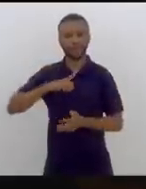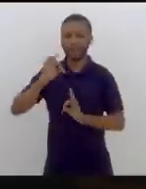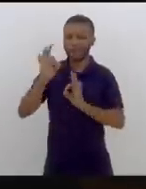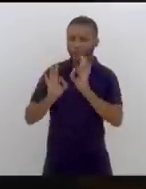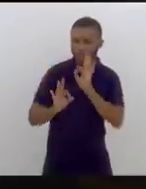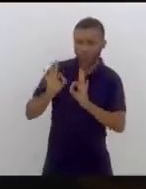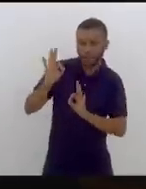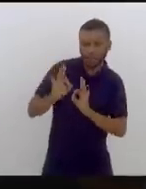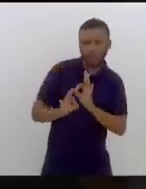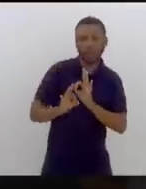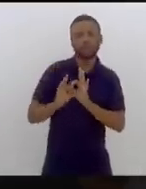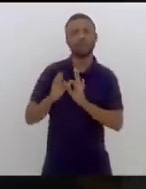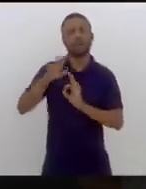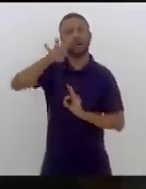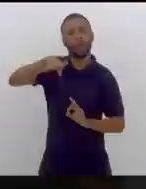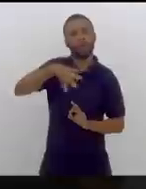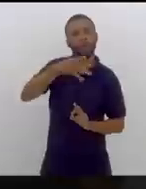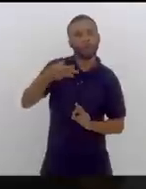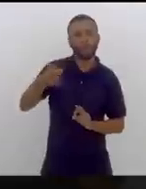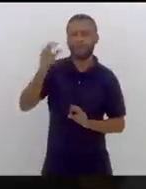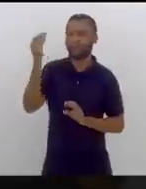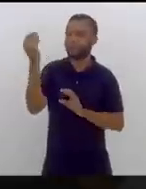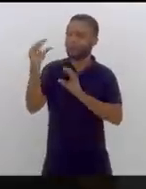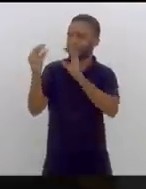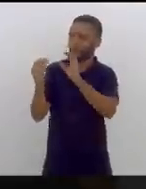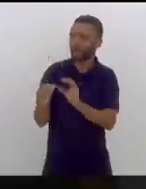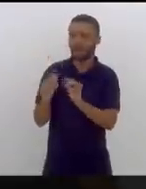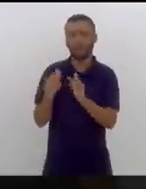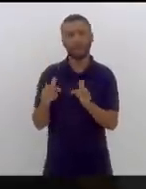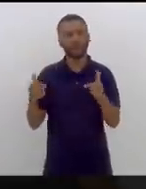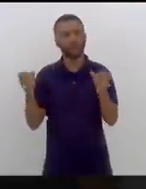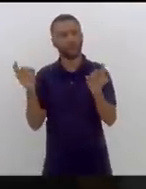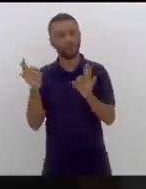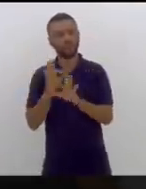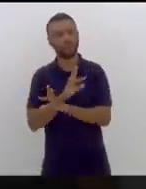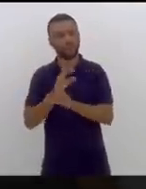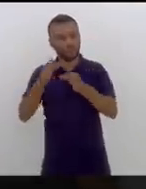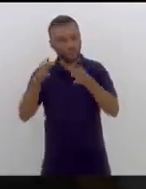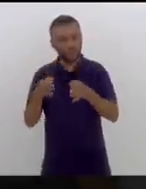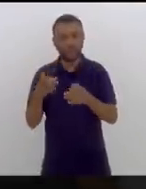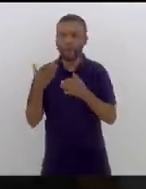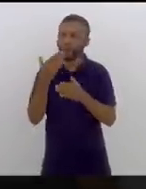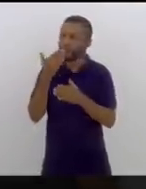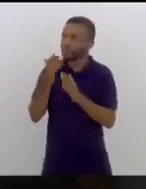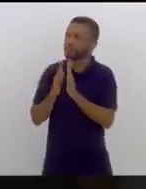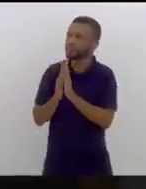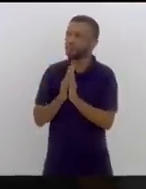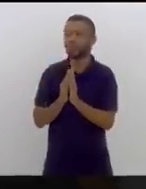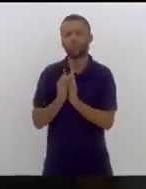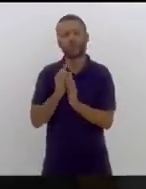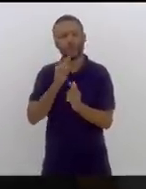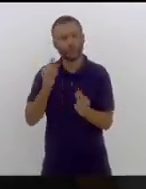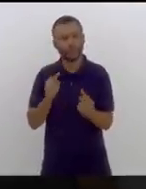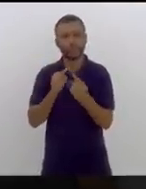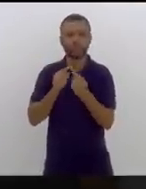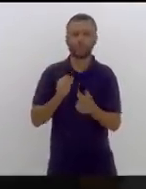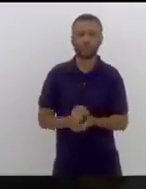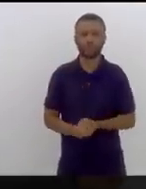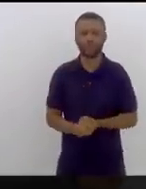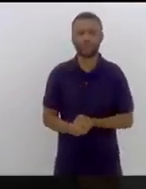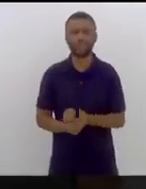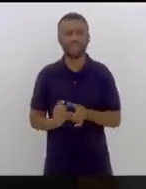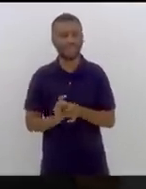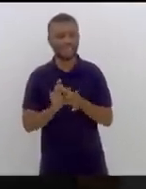com cronograma com ações efetivas o meu apelo Coronel Ramos É nesse sentido não vamos deixar